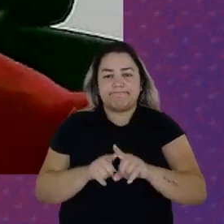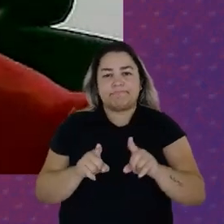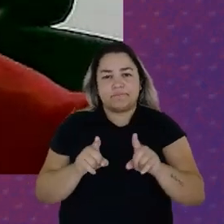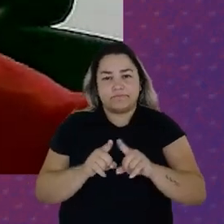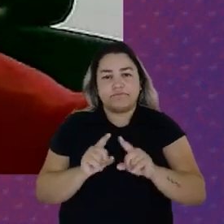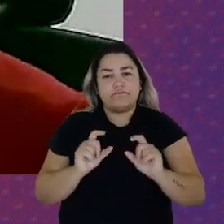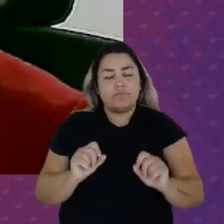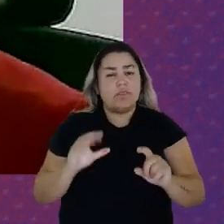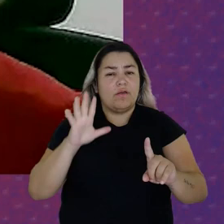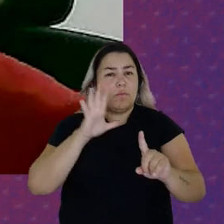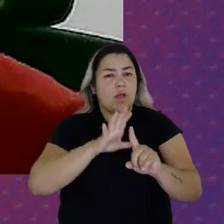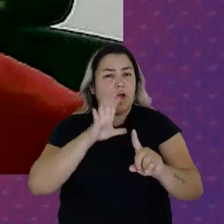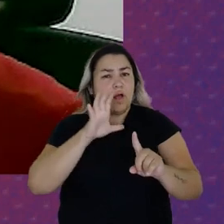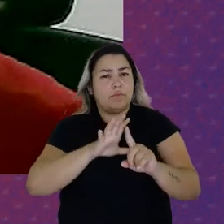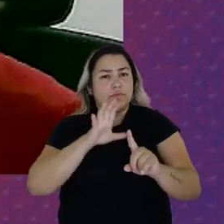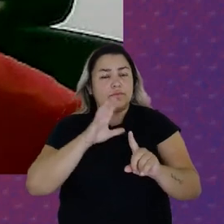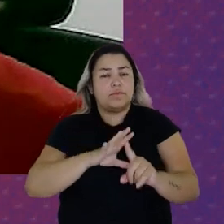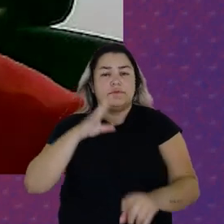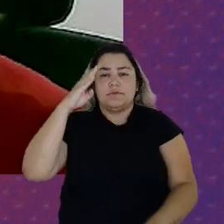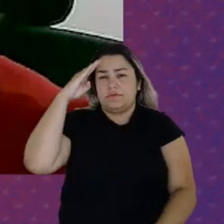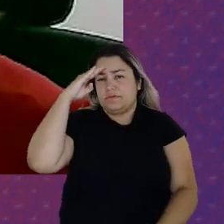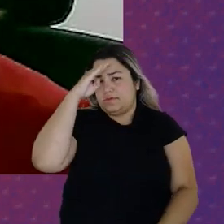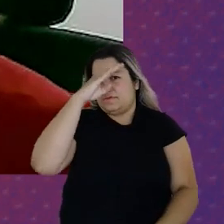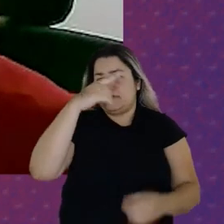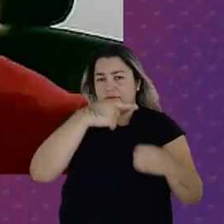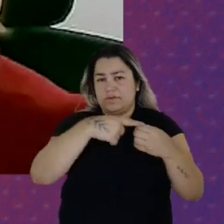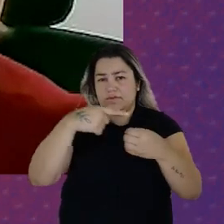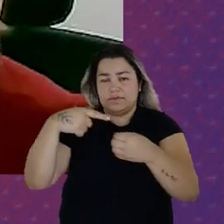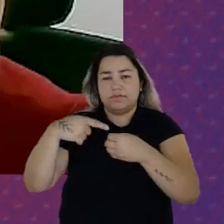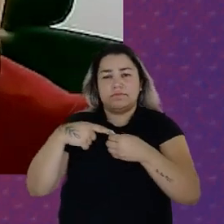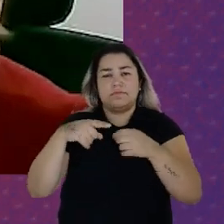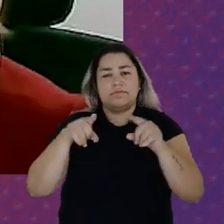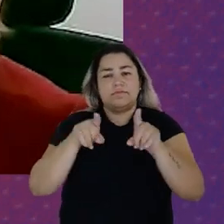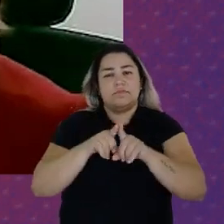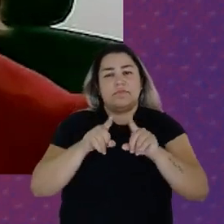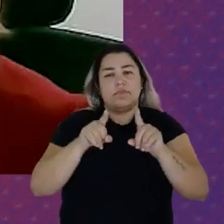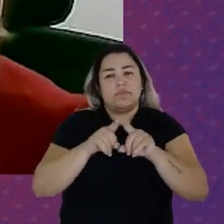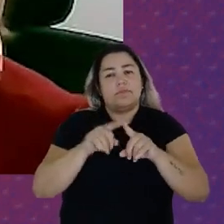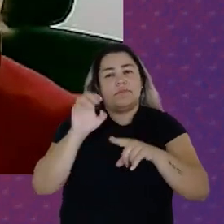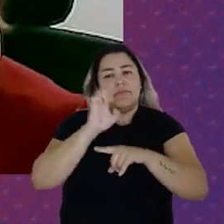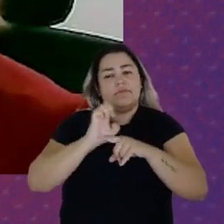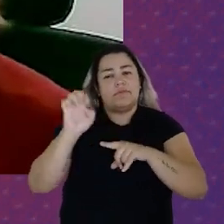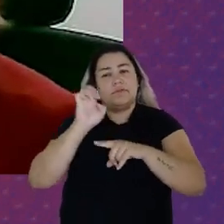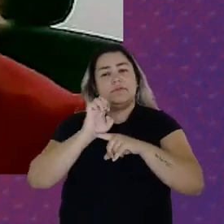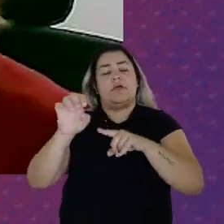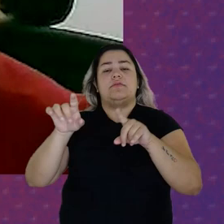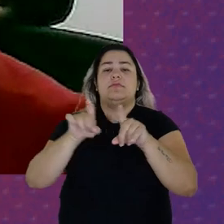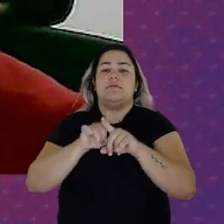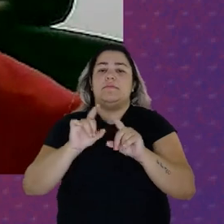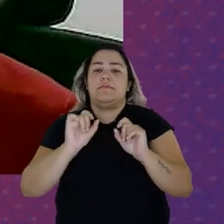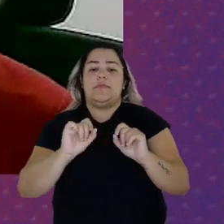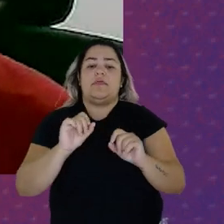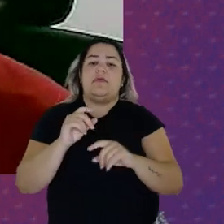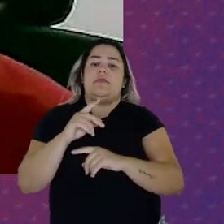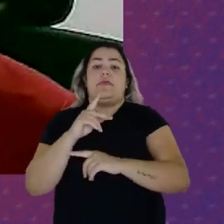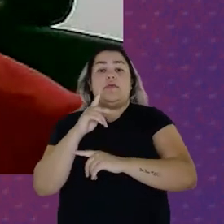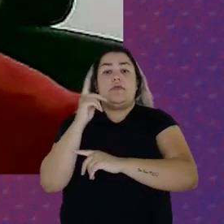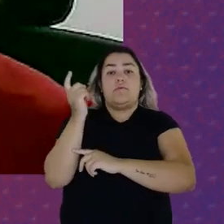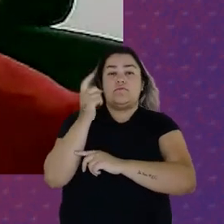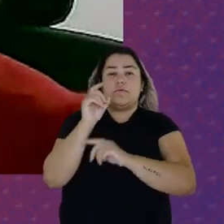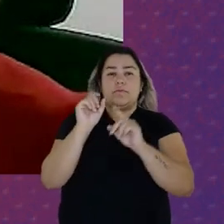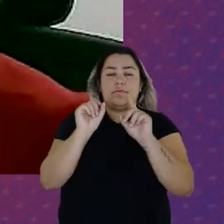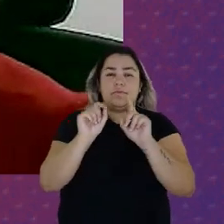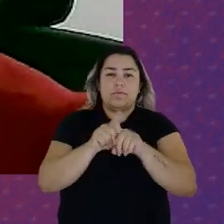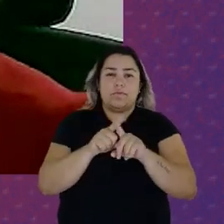por bolsonaristas aqui nesta cidade. Permaneci fora do meu estado, permaneci em Porto Alegre durante 4